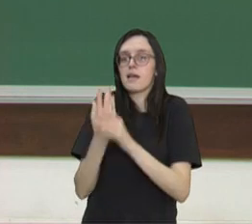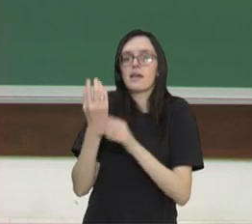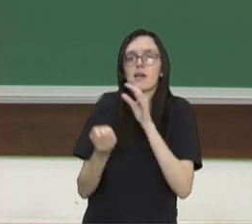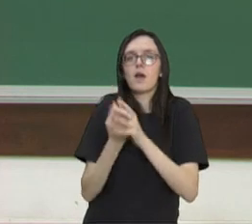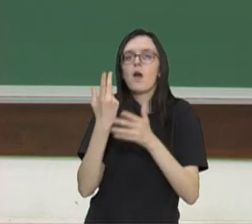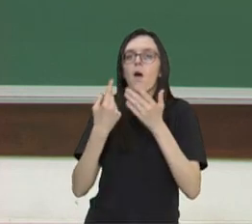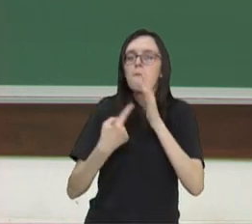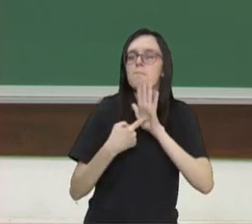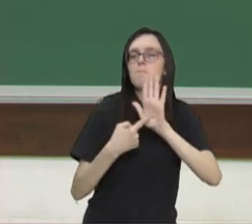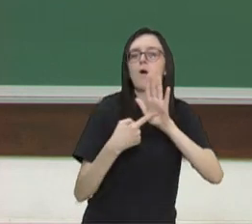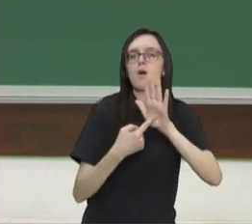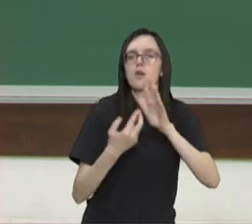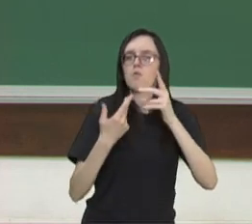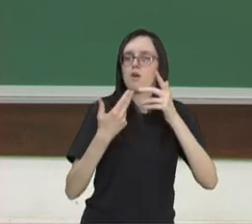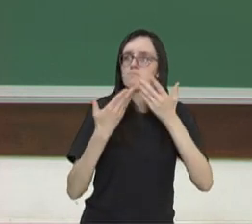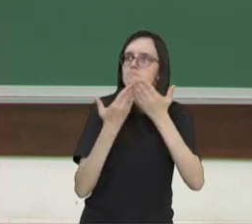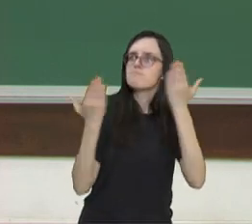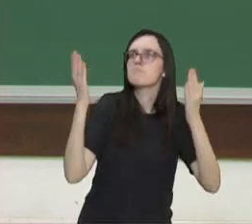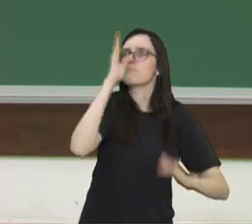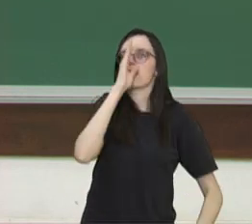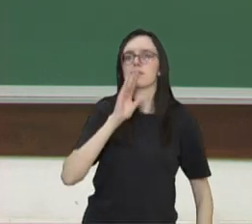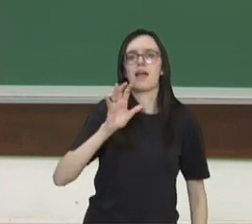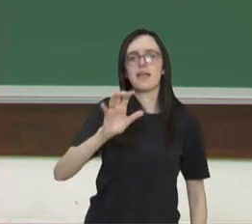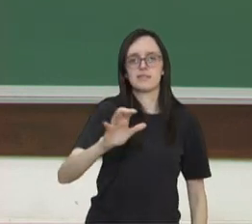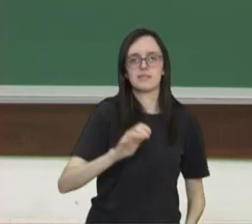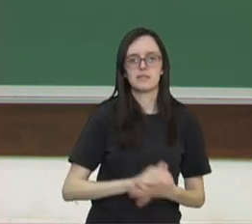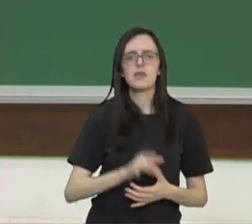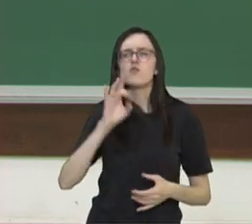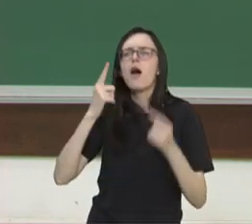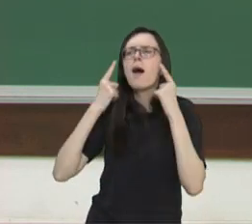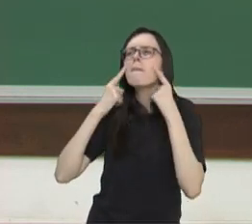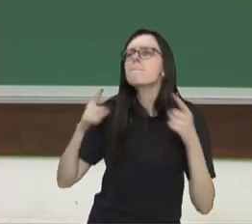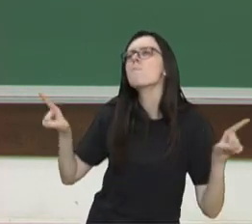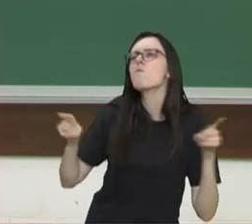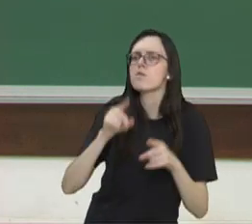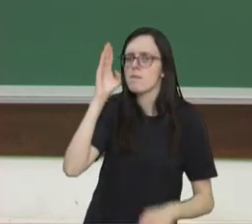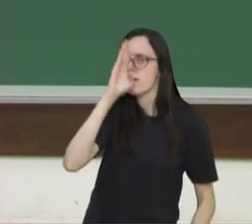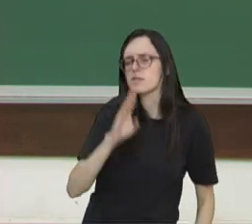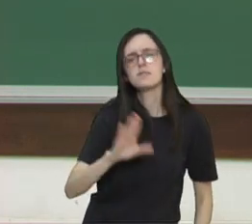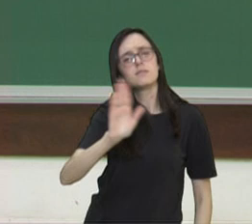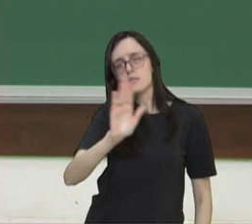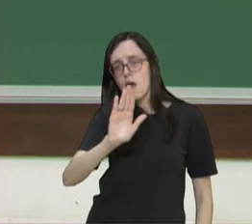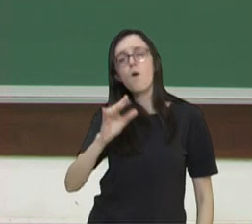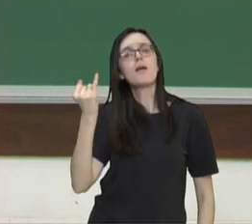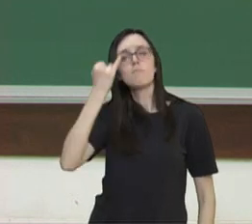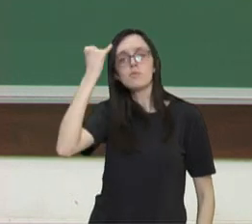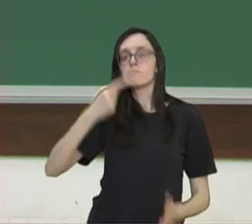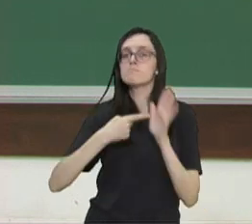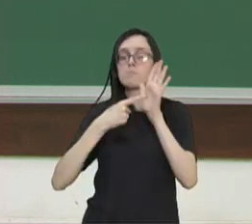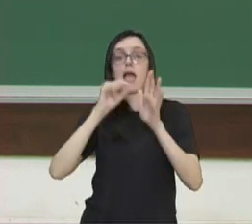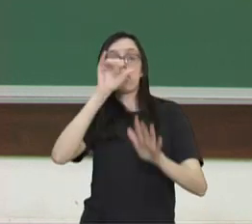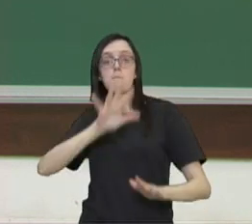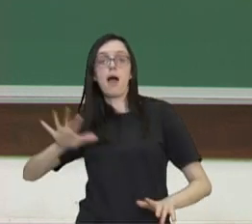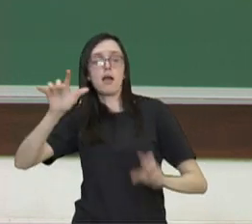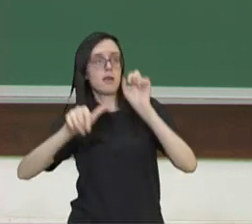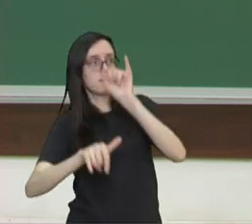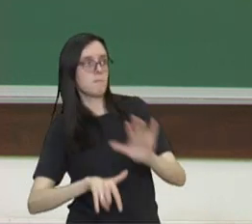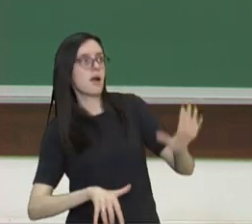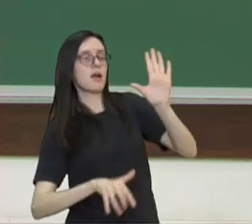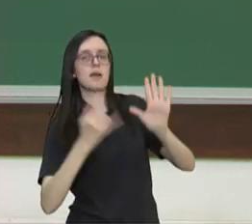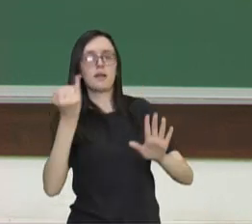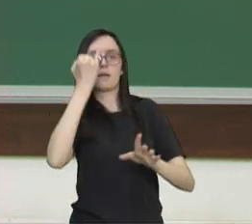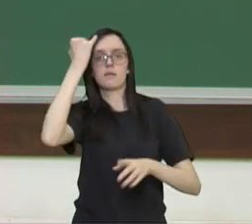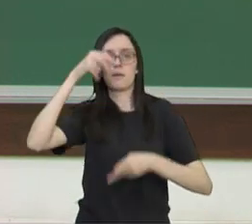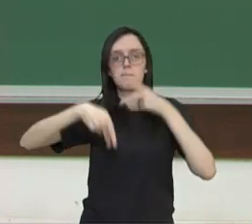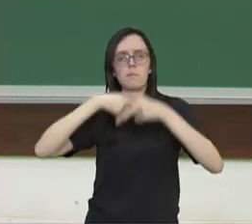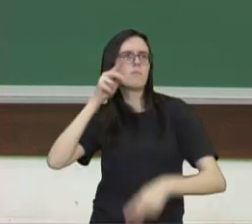também. Não é só a instituição do samba como a música autêntica brasileira. As escolas de samba, com esse apelo público,